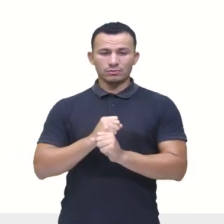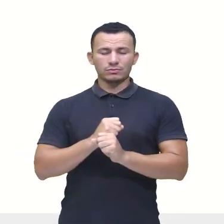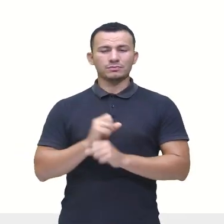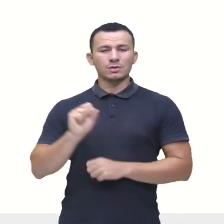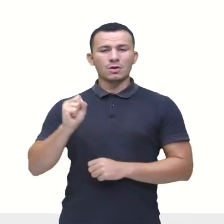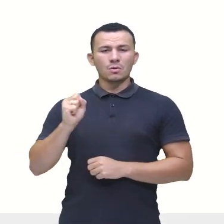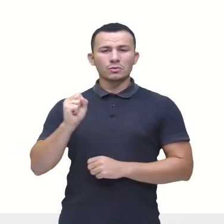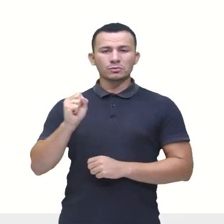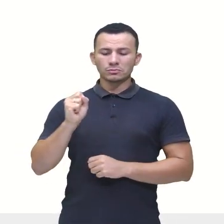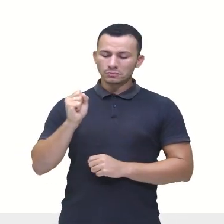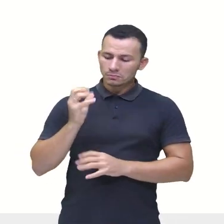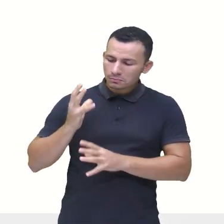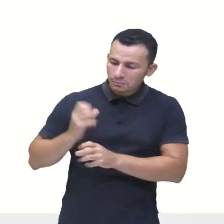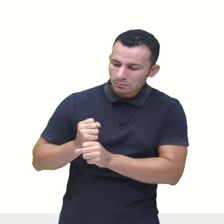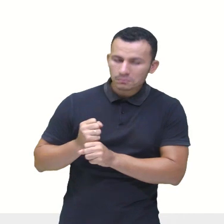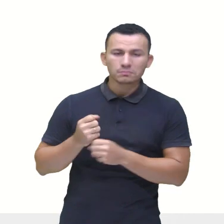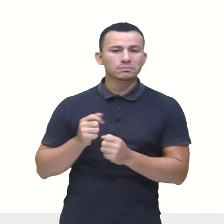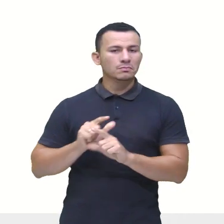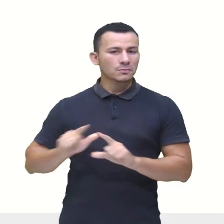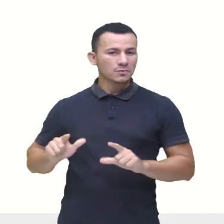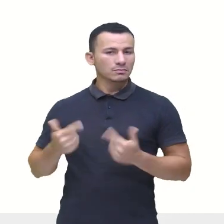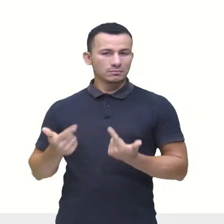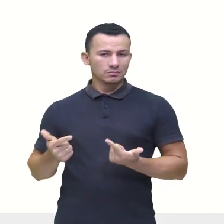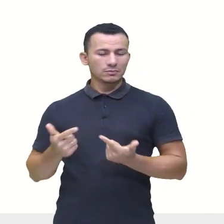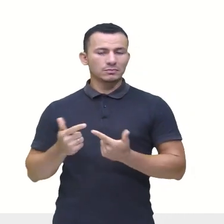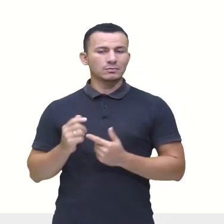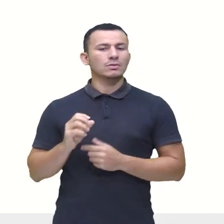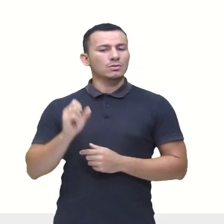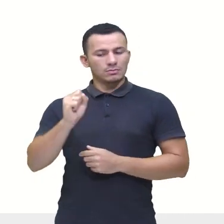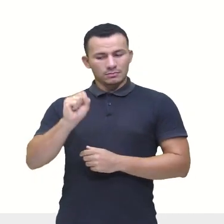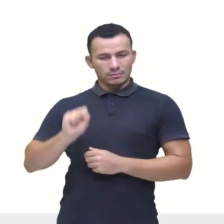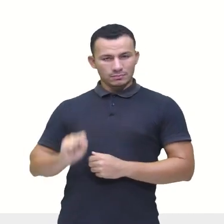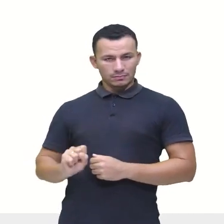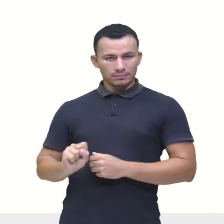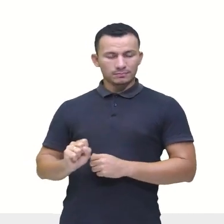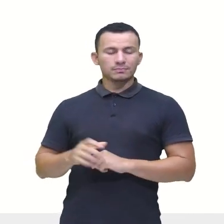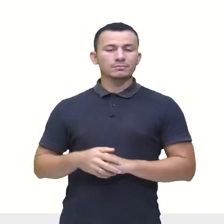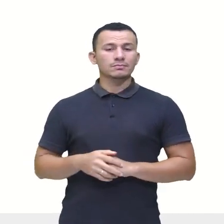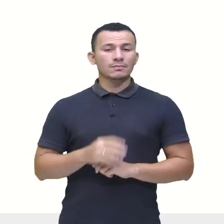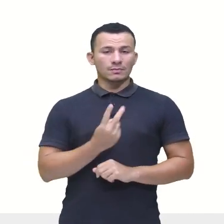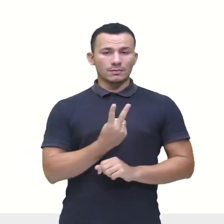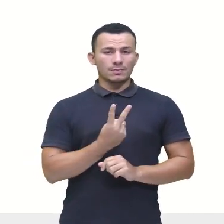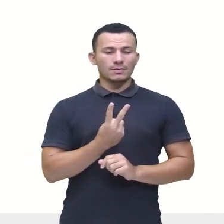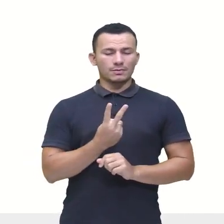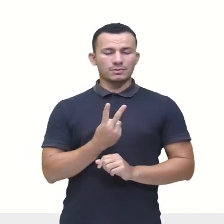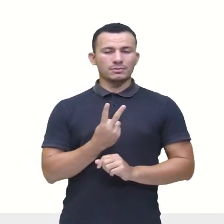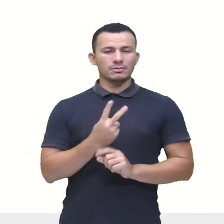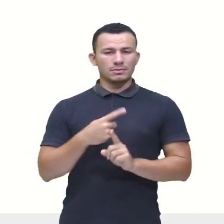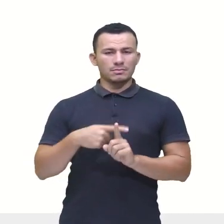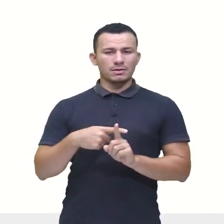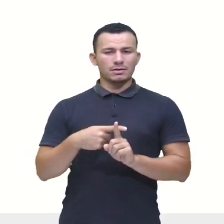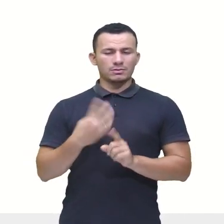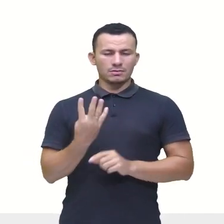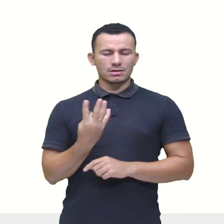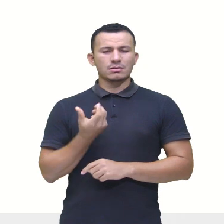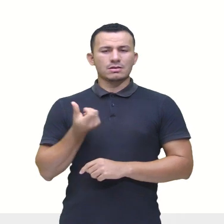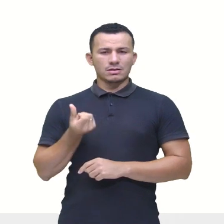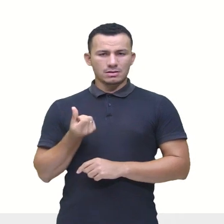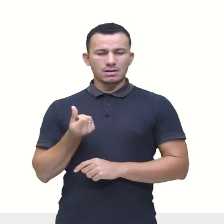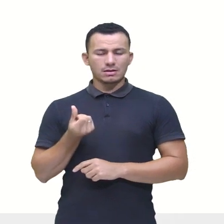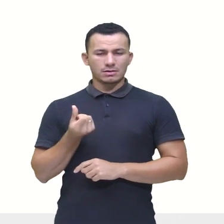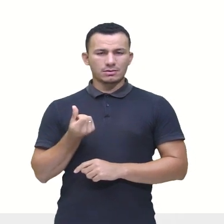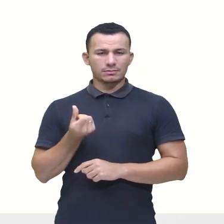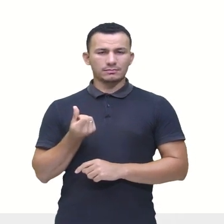quem baixar, somar, perdão, baixa. 2 mais 4, 6. E eu baixo quem? O